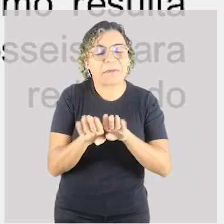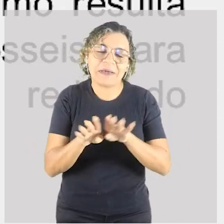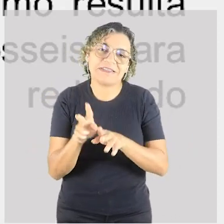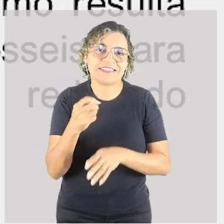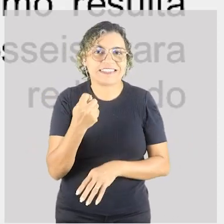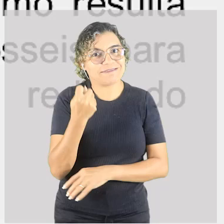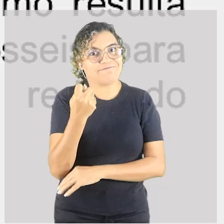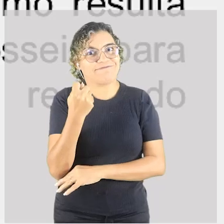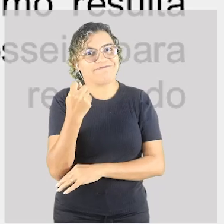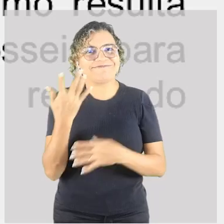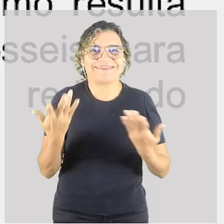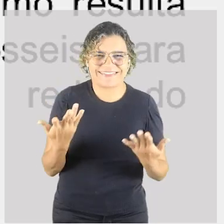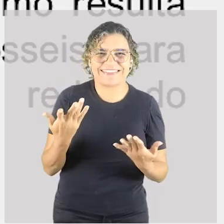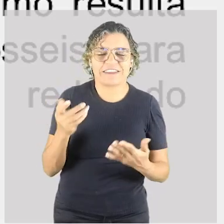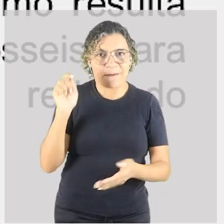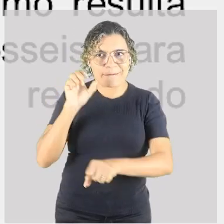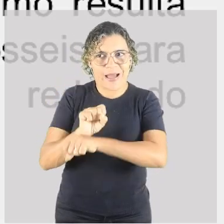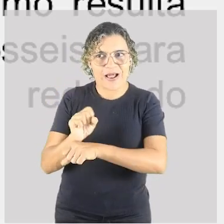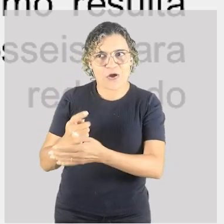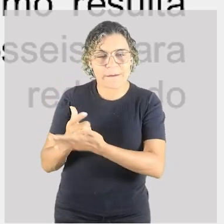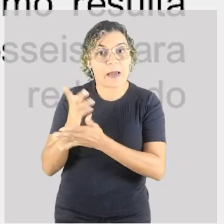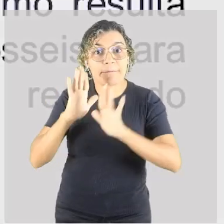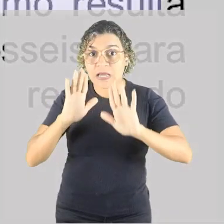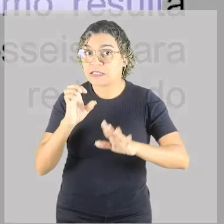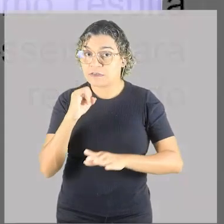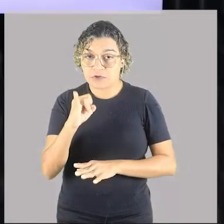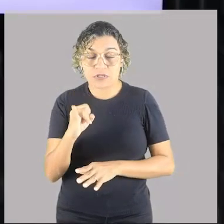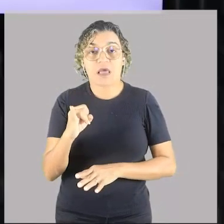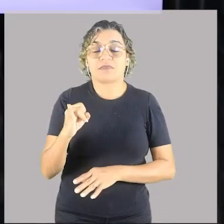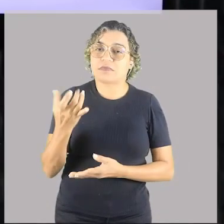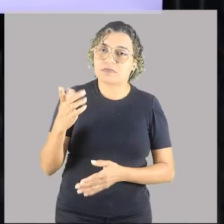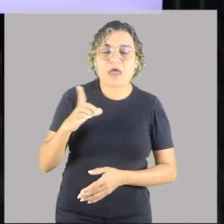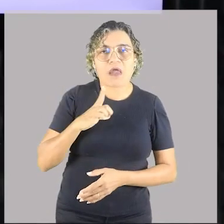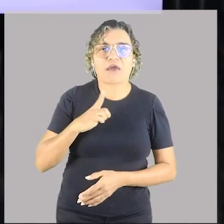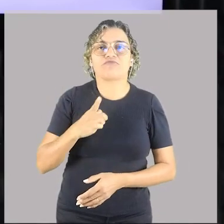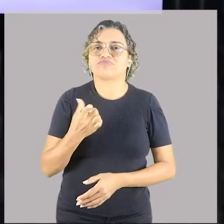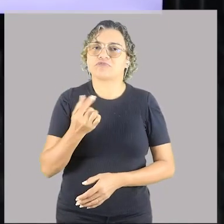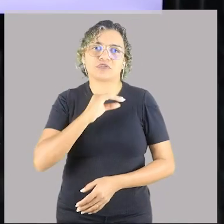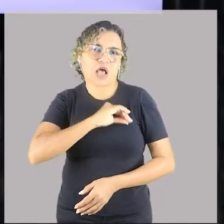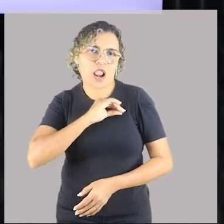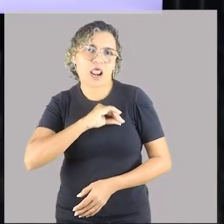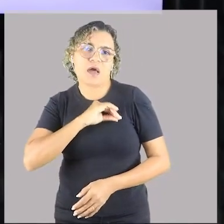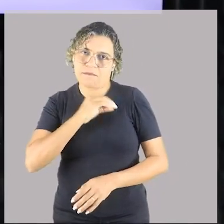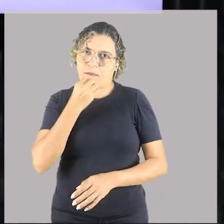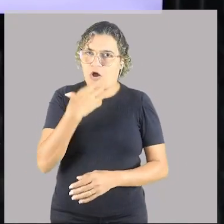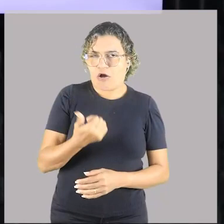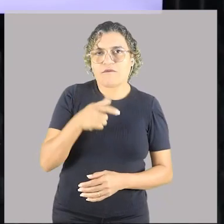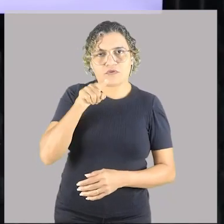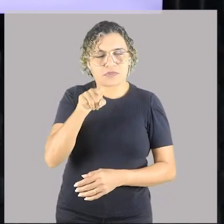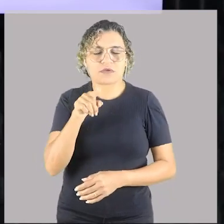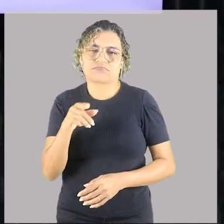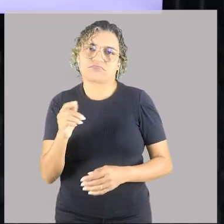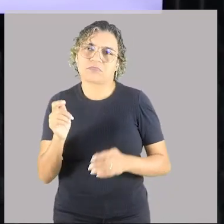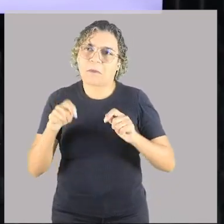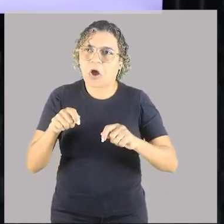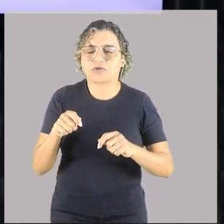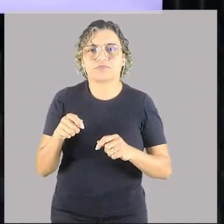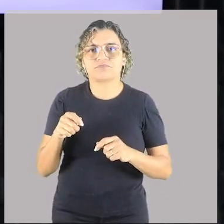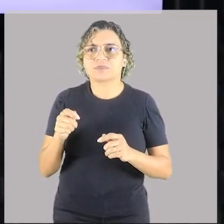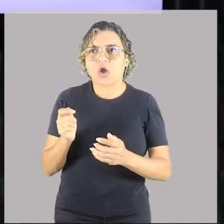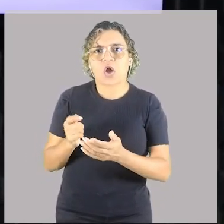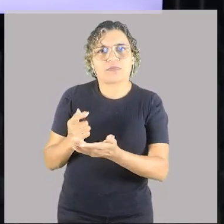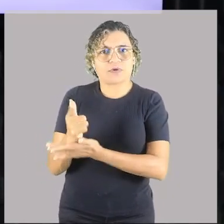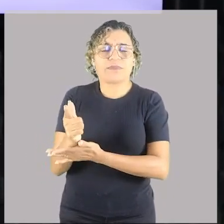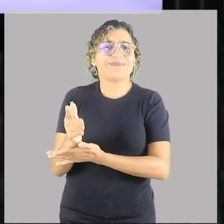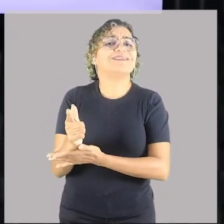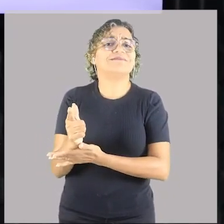canhenga. Mas, se você tem uma determinada condição financeira, a questão de diminuir